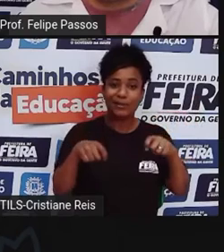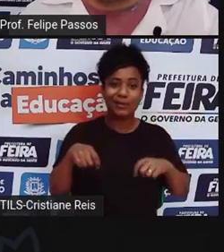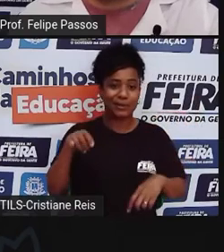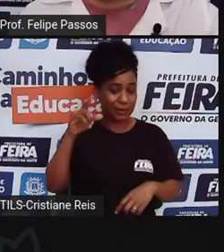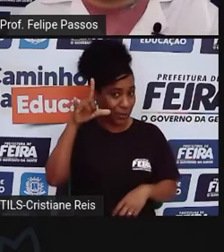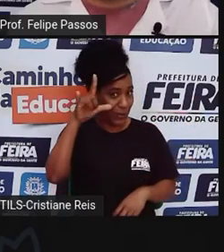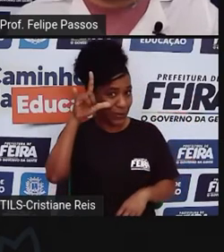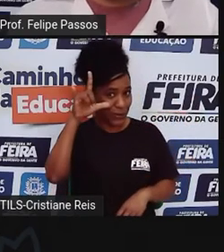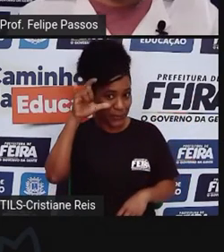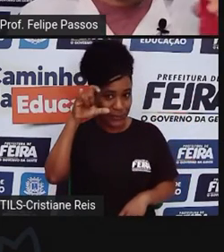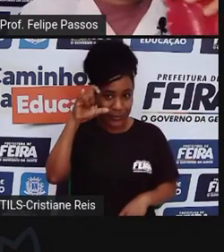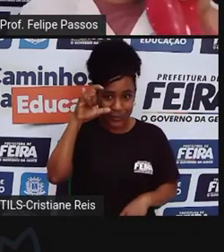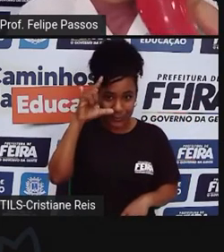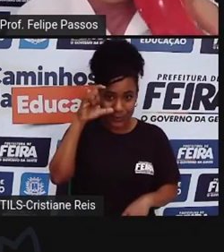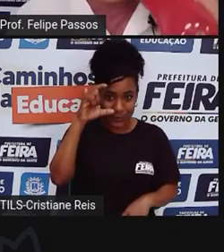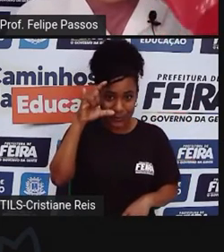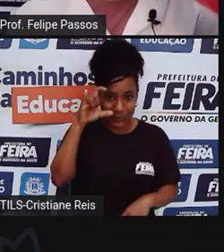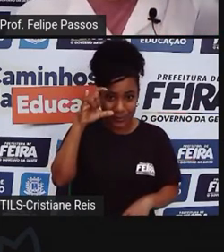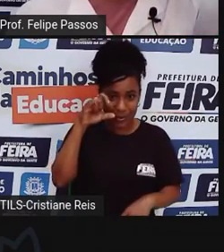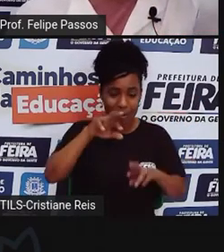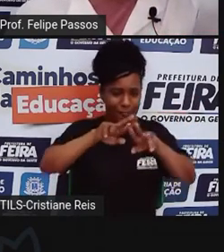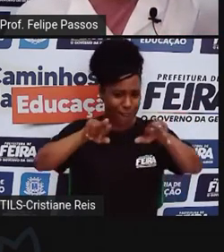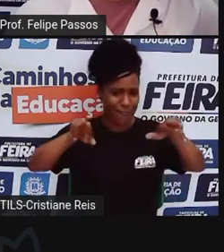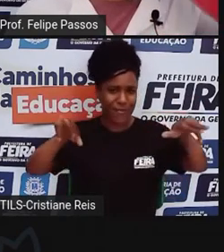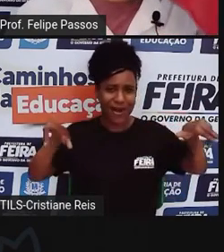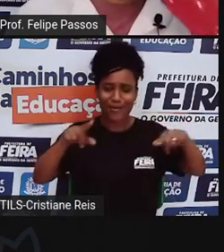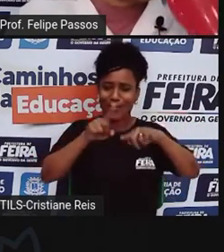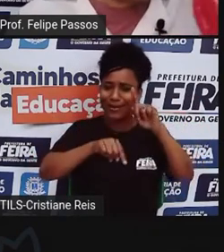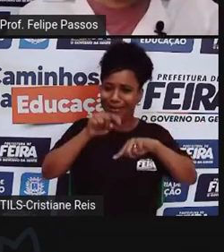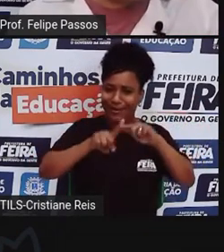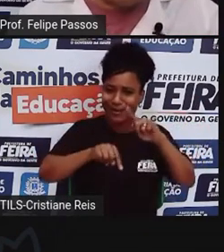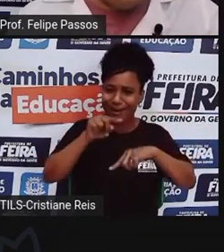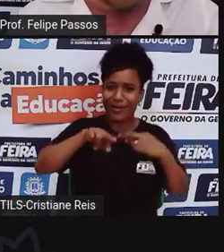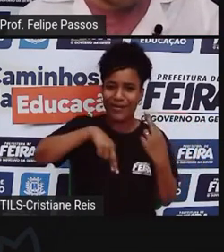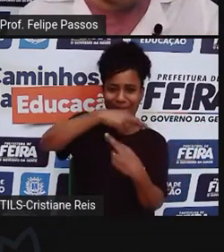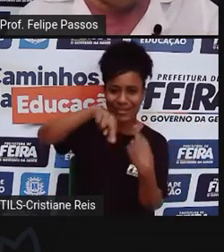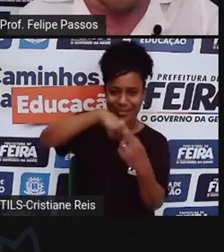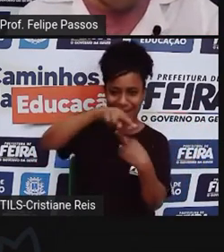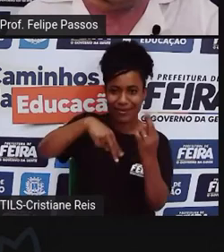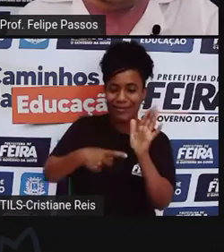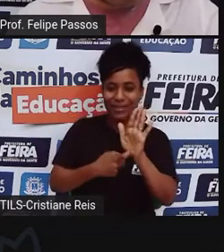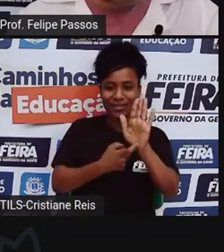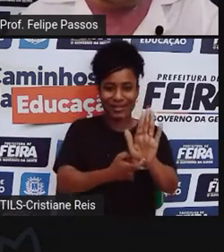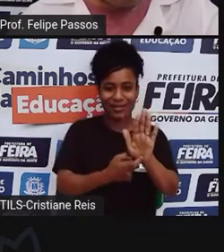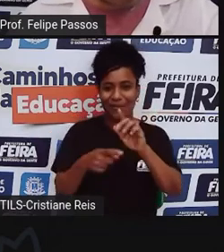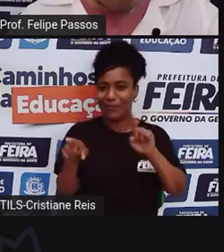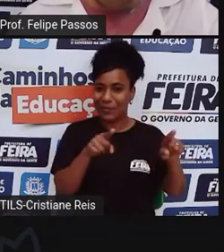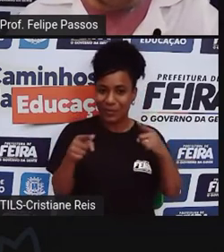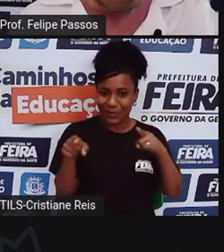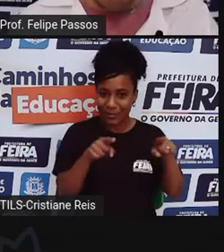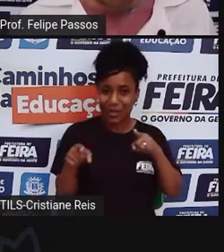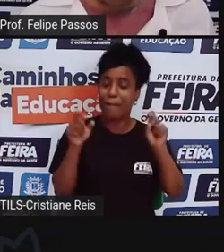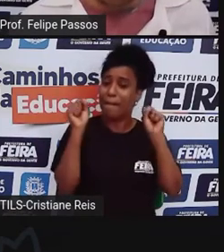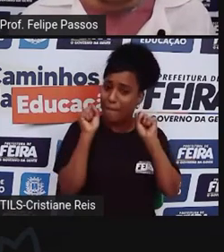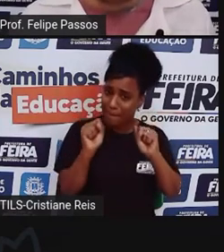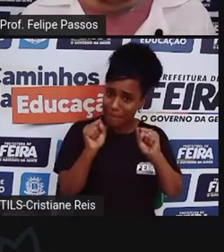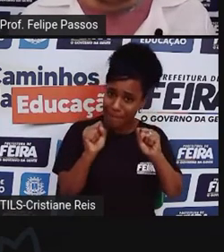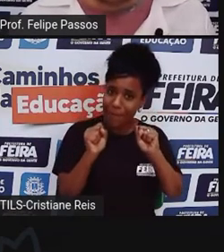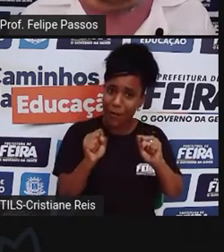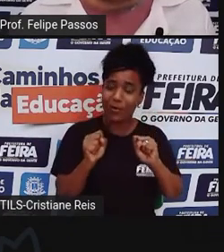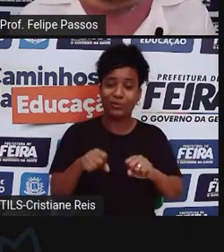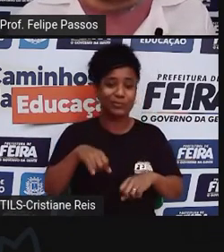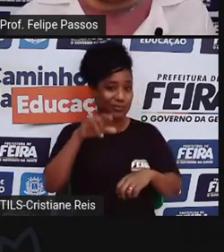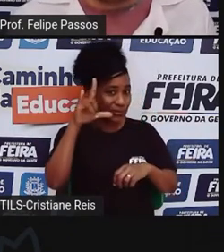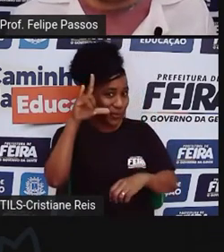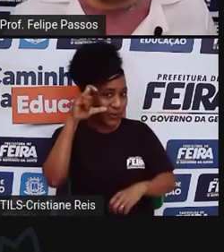Mágicos. Eu tenho um canal que ensina a fazer instrumentos com material reciclável. Tem apresentações de música lá, então, para vocês conhecerem também. Eu também tenho meu